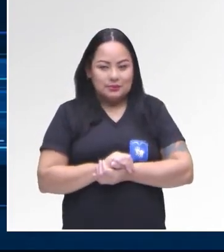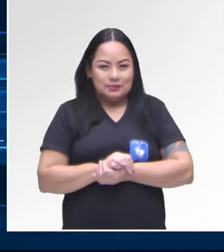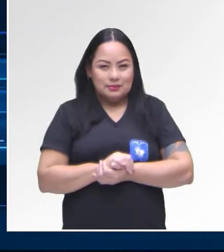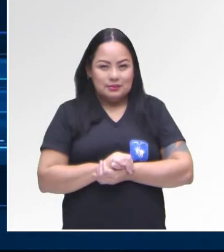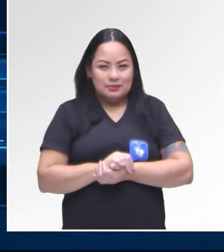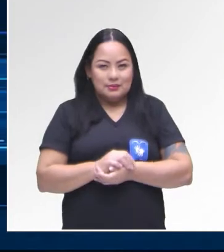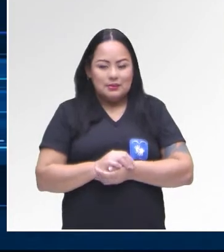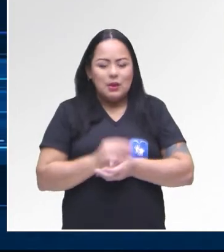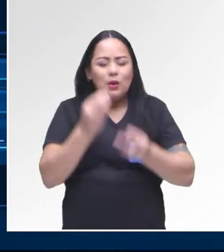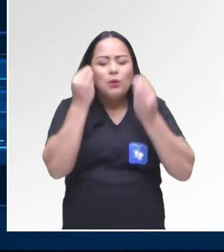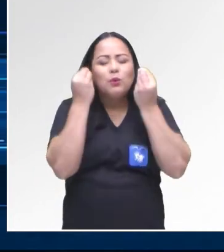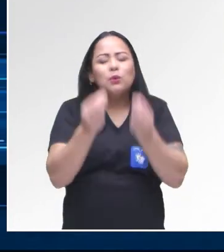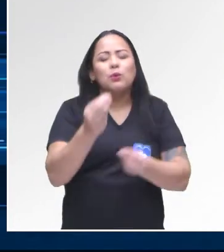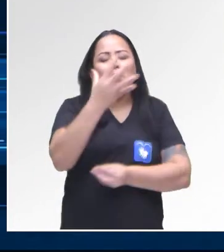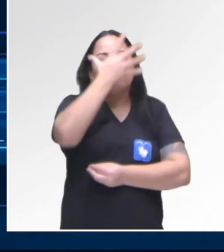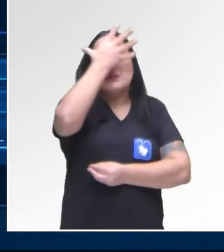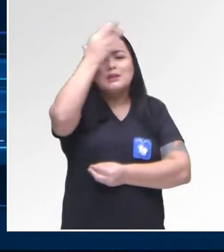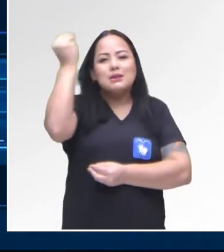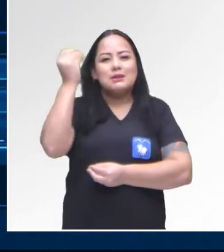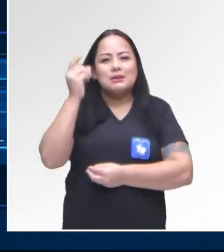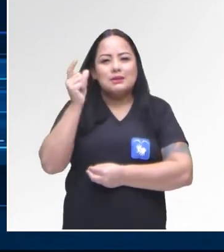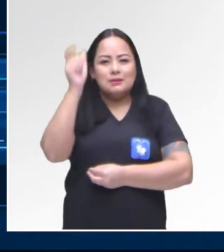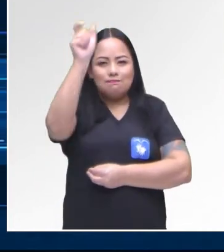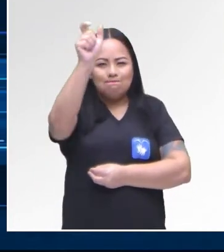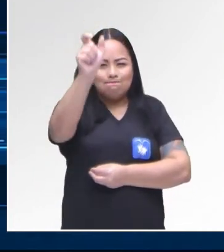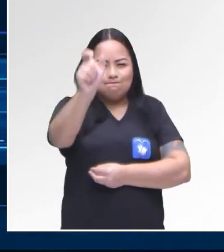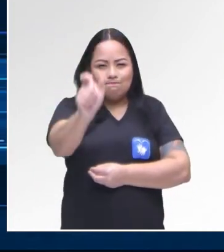para te esquecer?